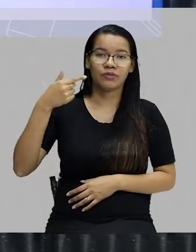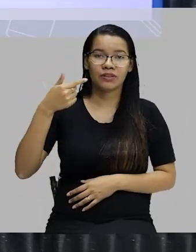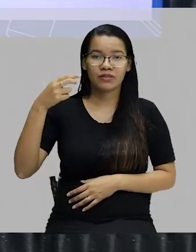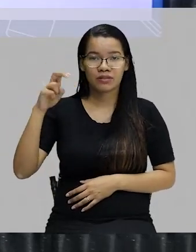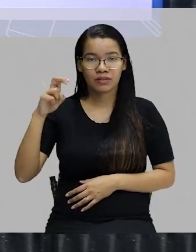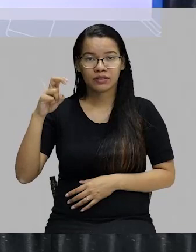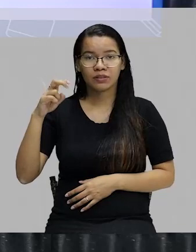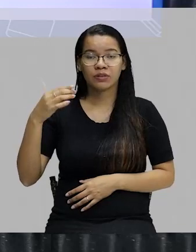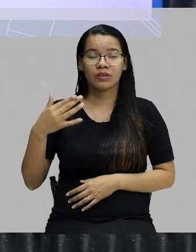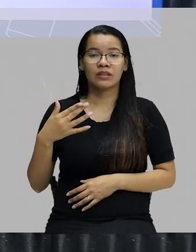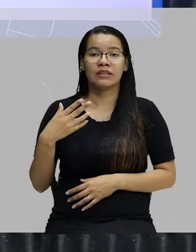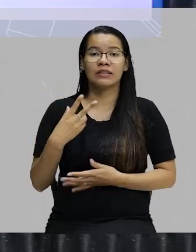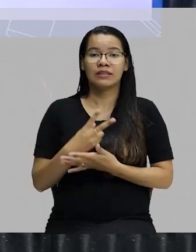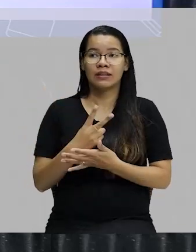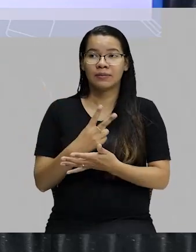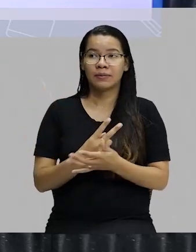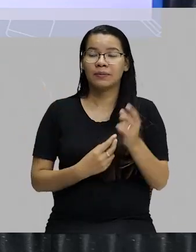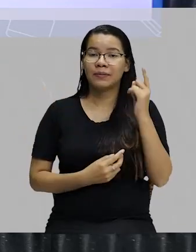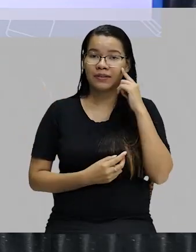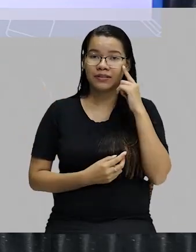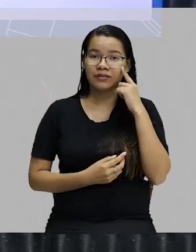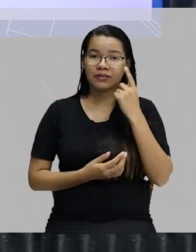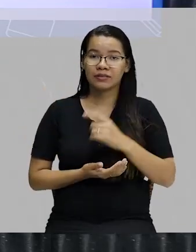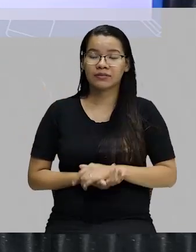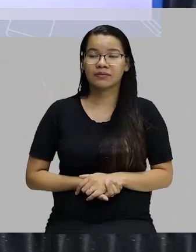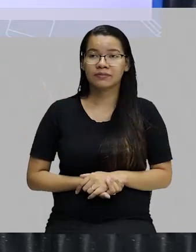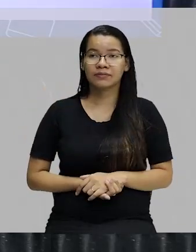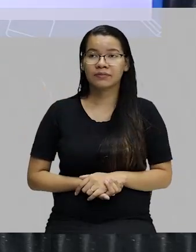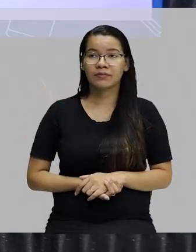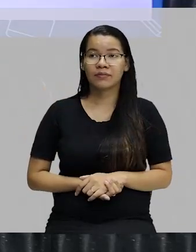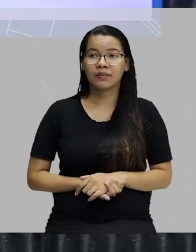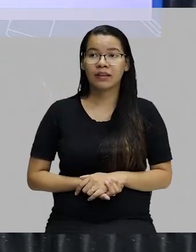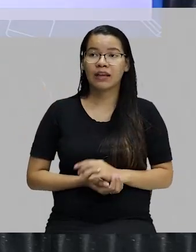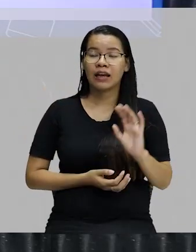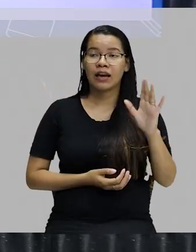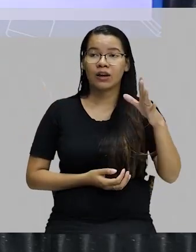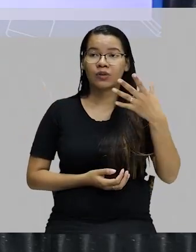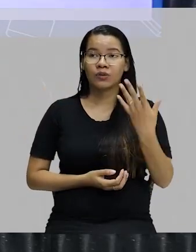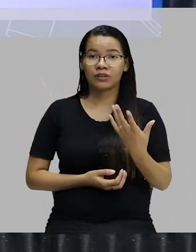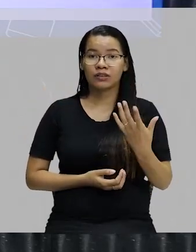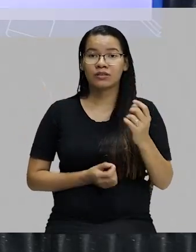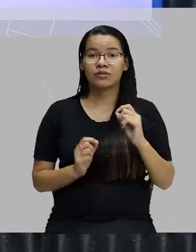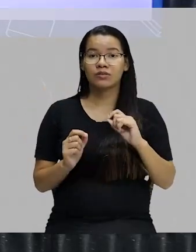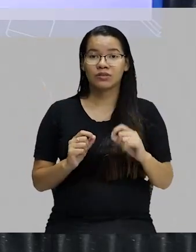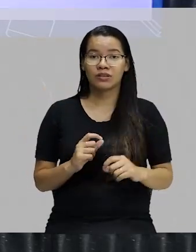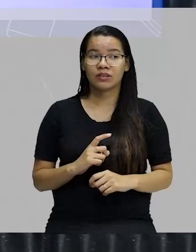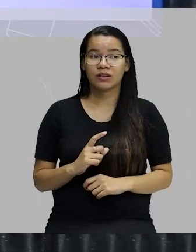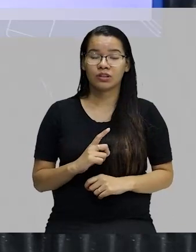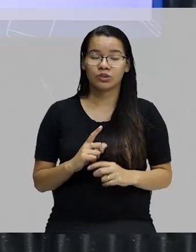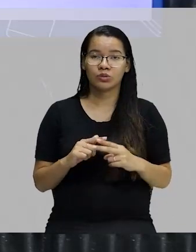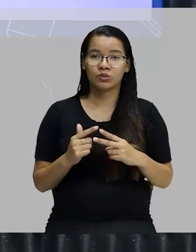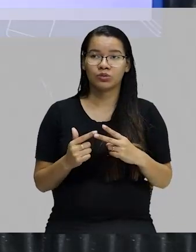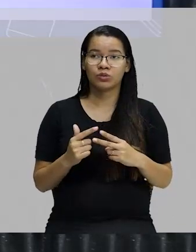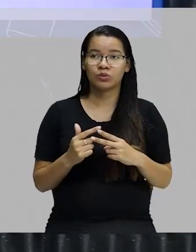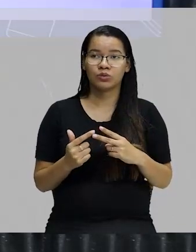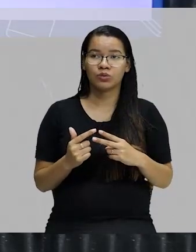E 7 ao quadrado, 49. Aconteceu de terem, né, duas